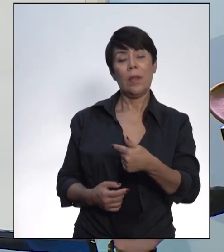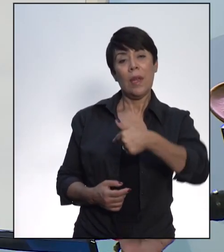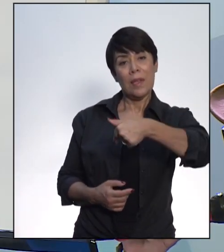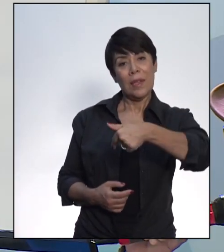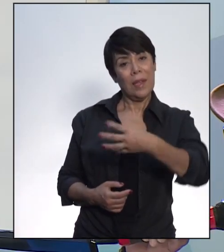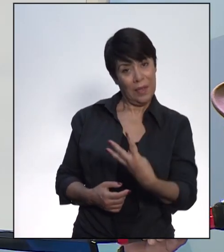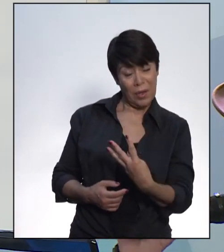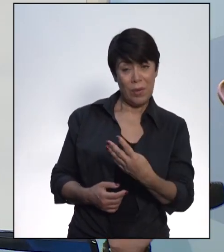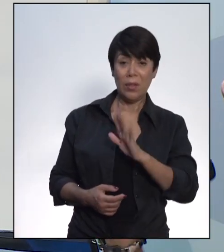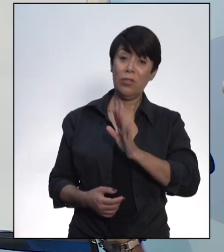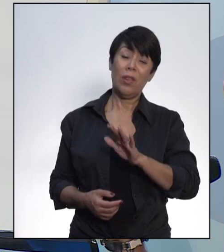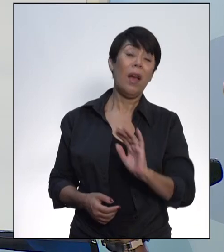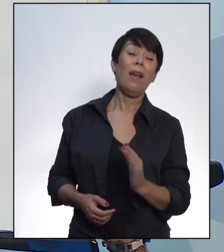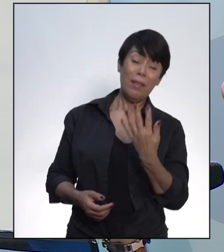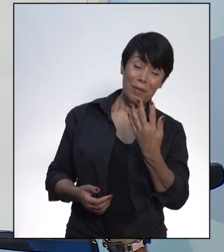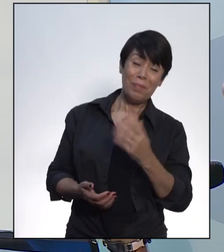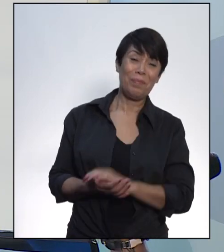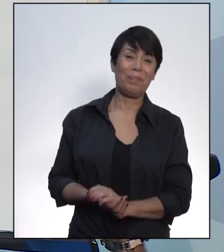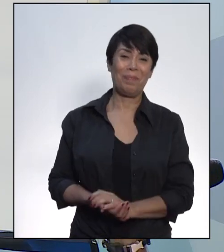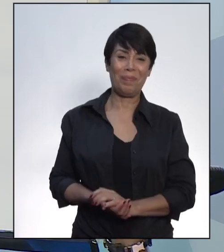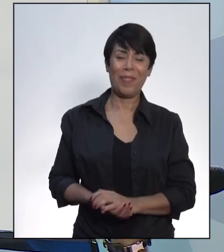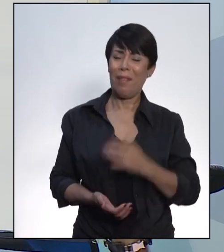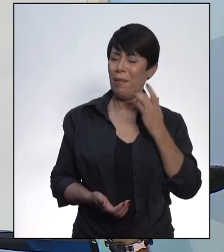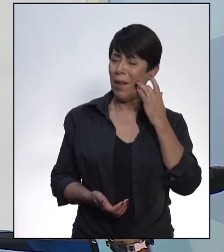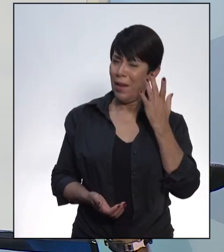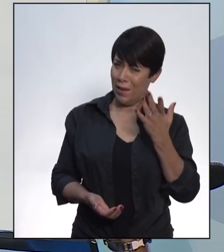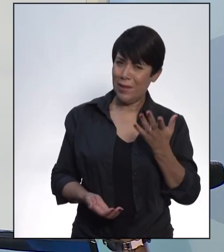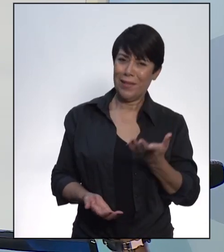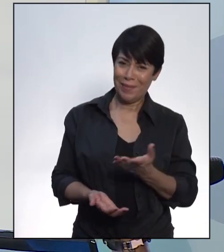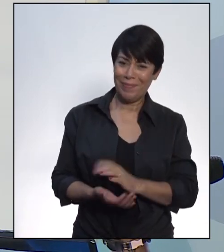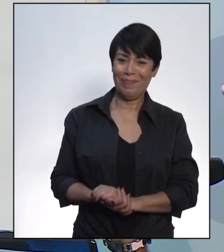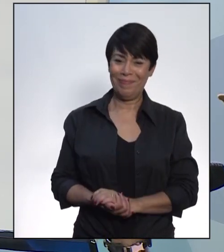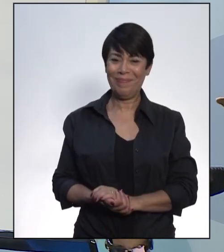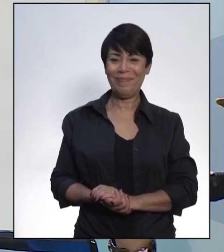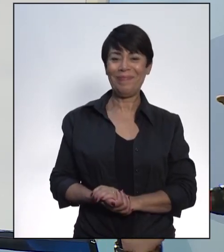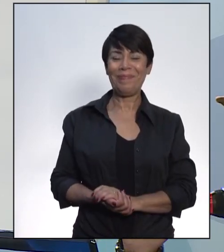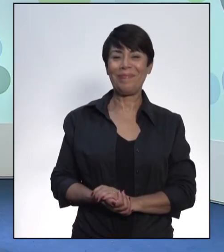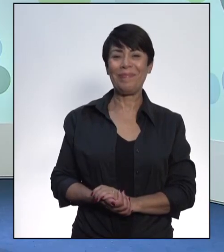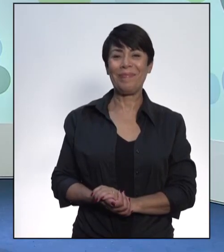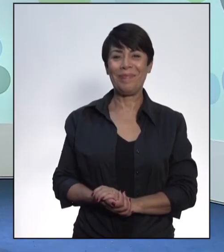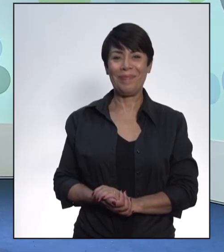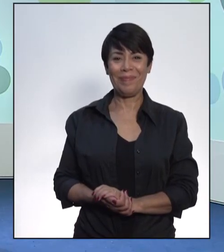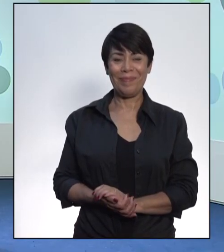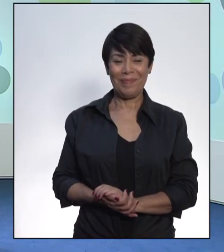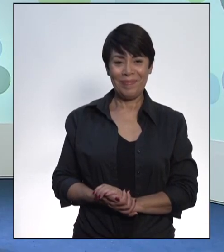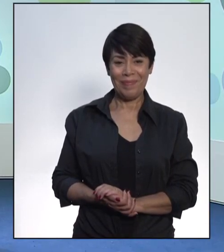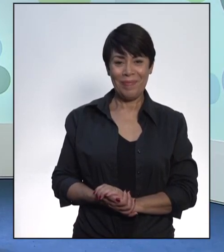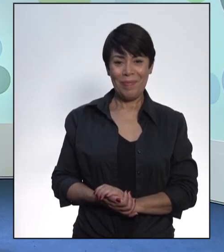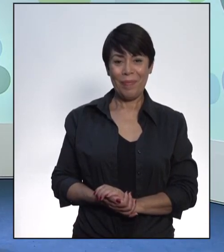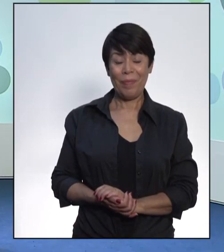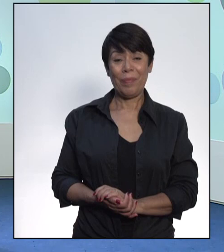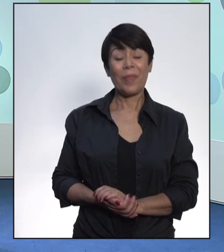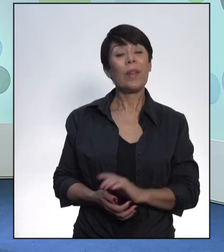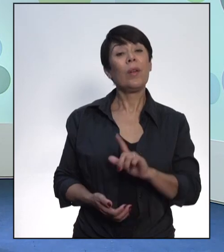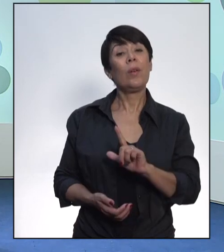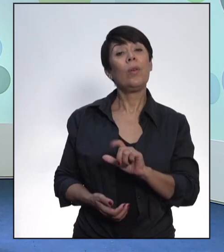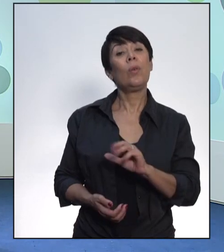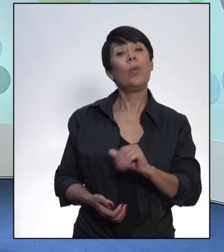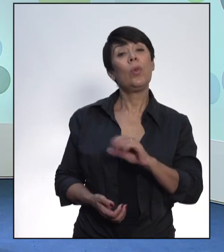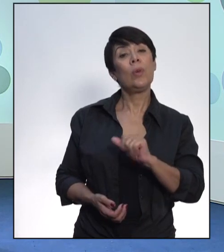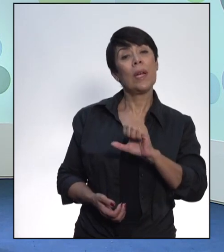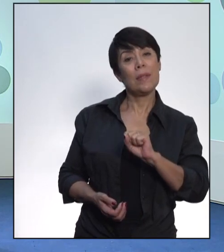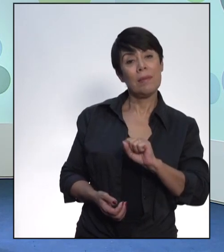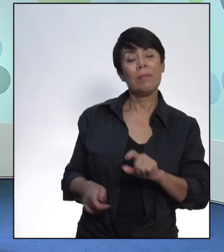uma questão aí, né? Essa foi bem tranquila, bem fácil de resolver, né? O Lucas também. O Lucas